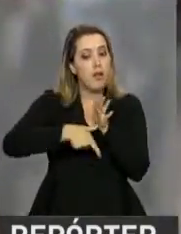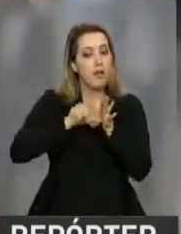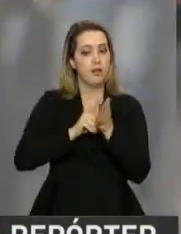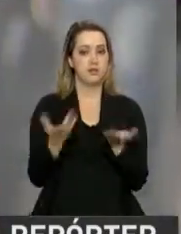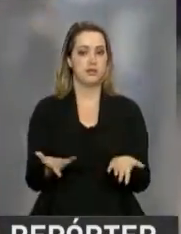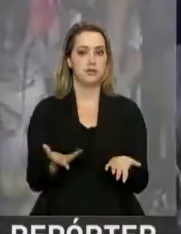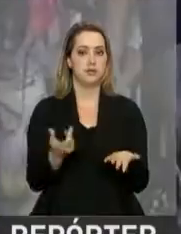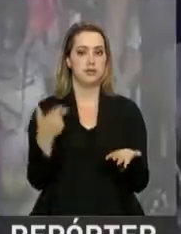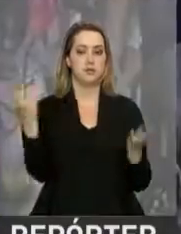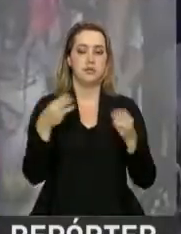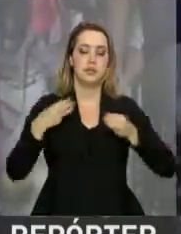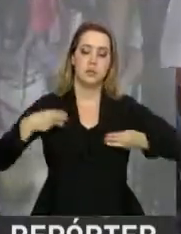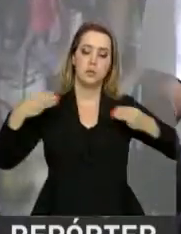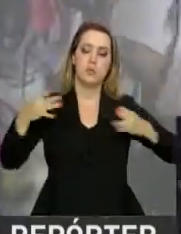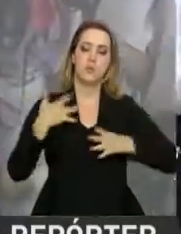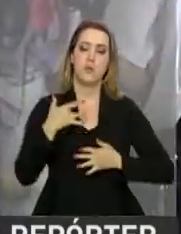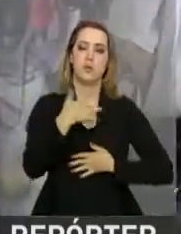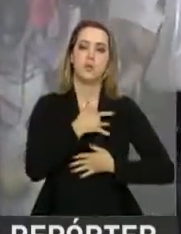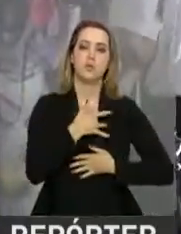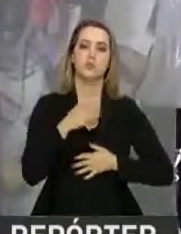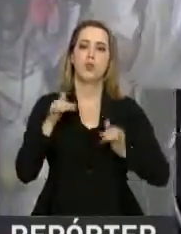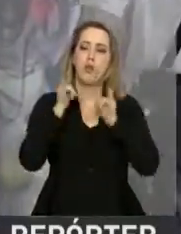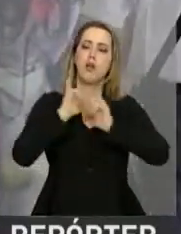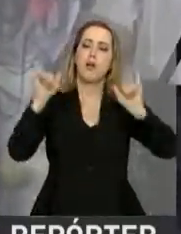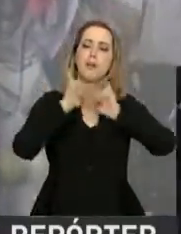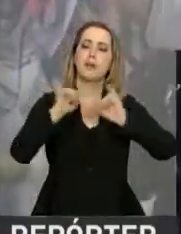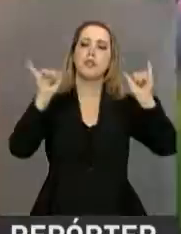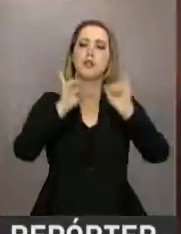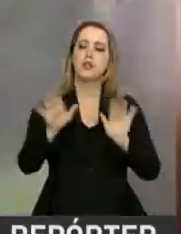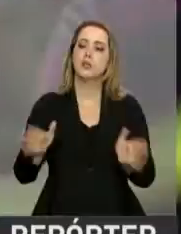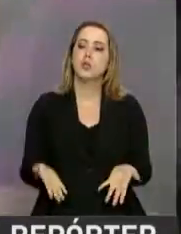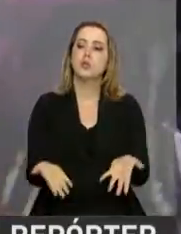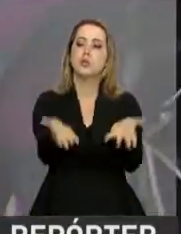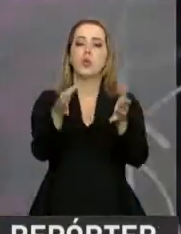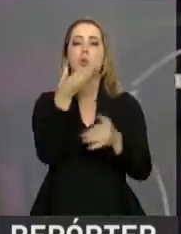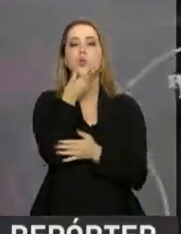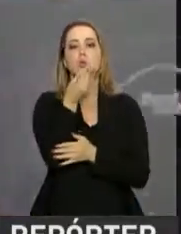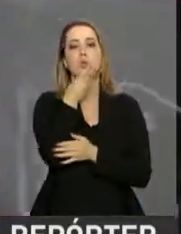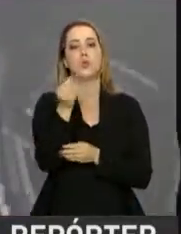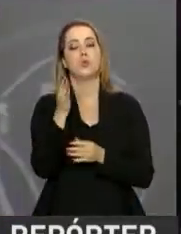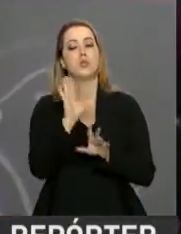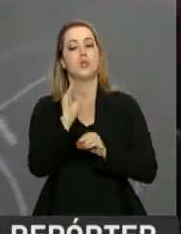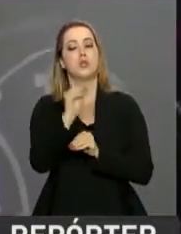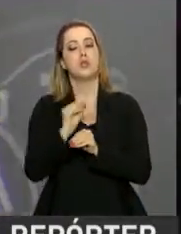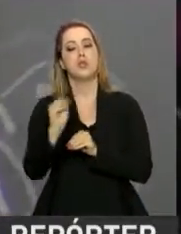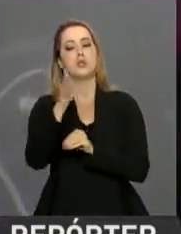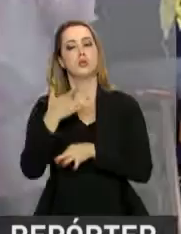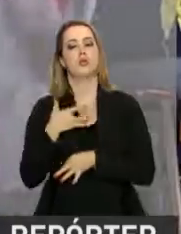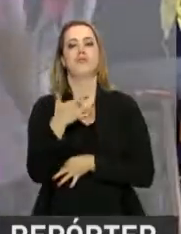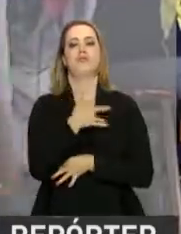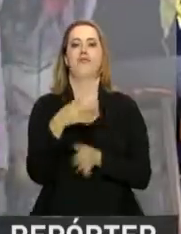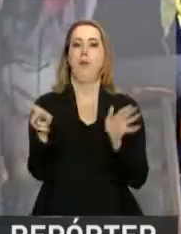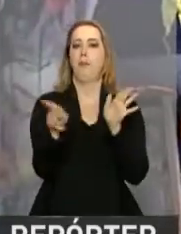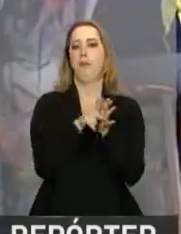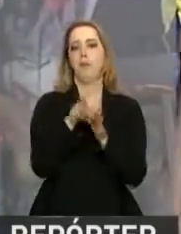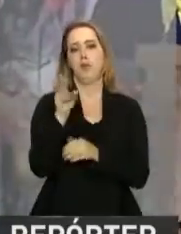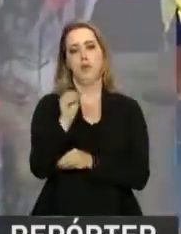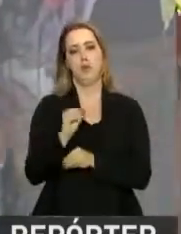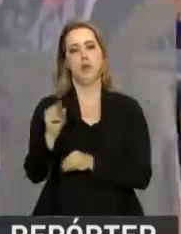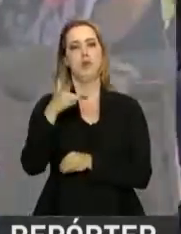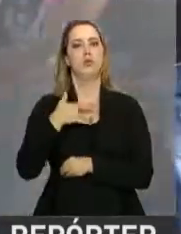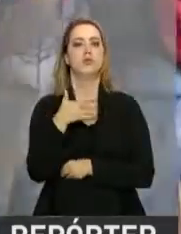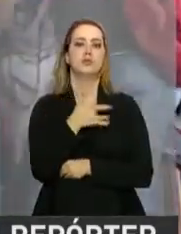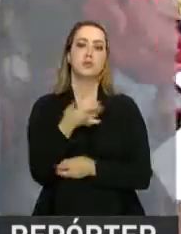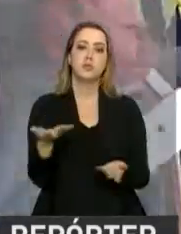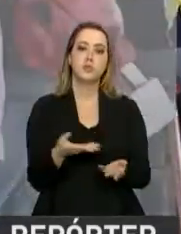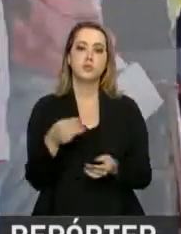tem adotado ações para incentivar os homens a cuidar da saúde, já que um terço deles não tem o hábito de ir ao médico. Além disso, o SUS